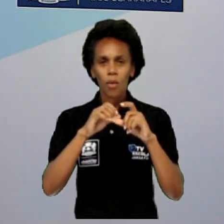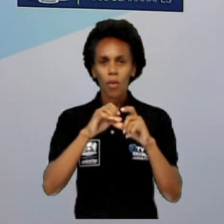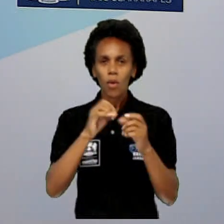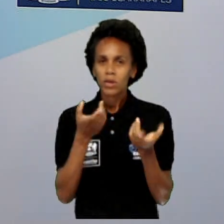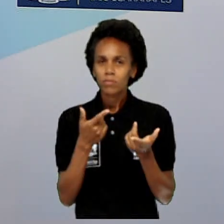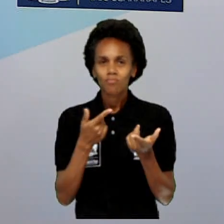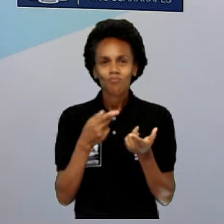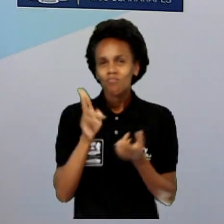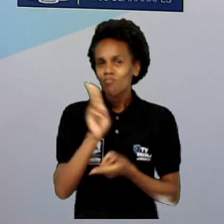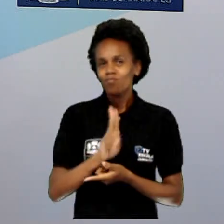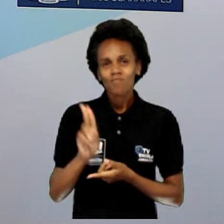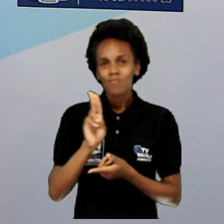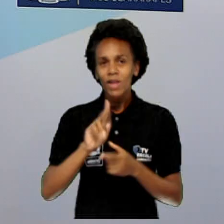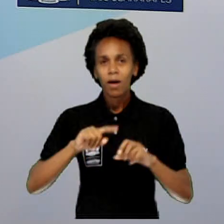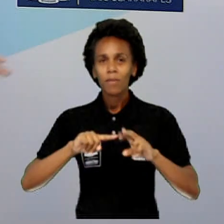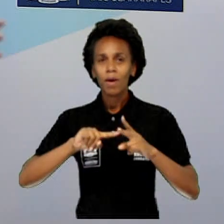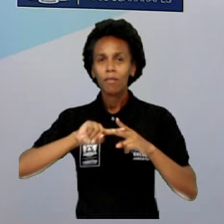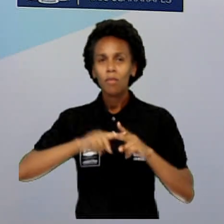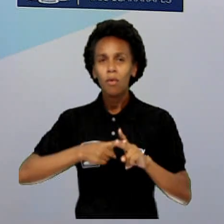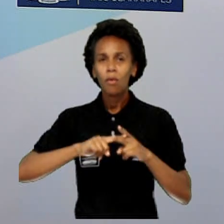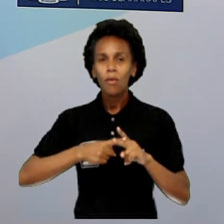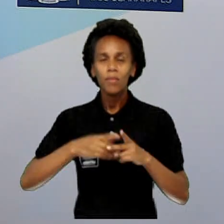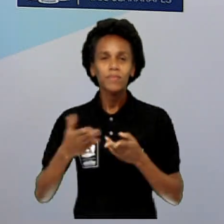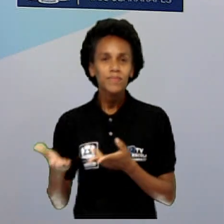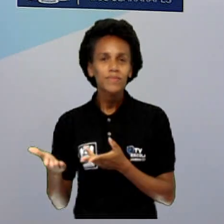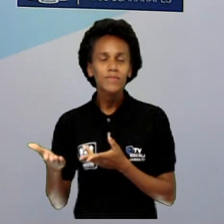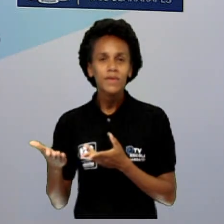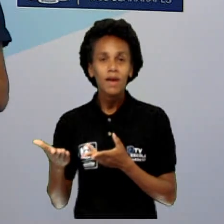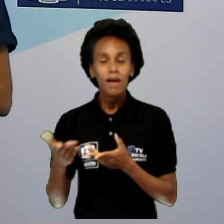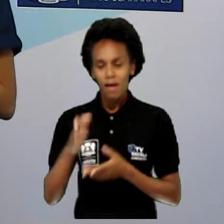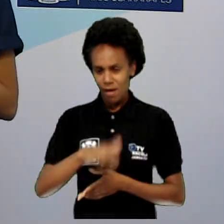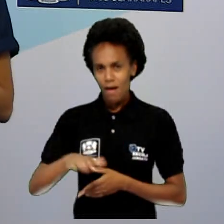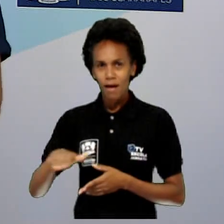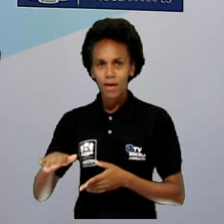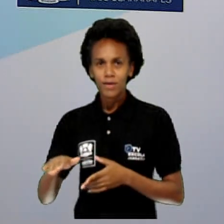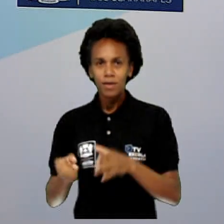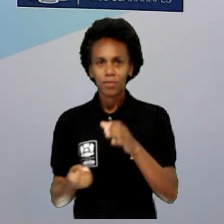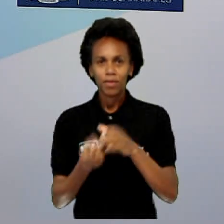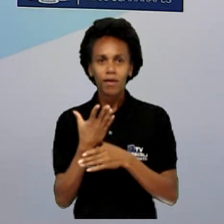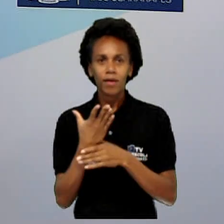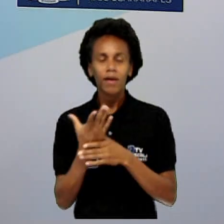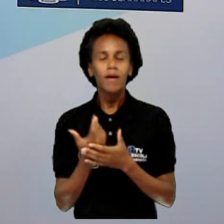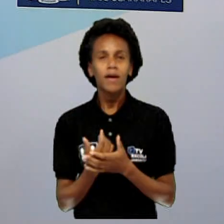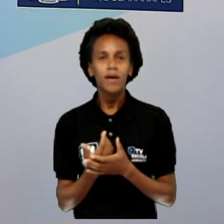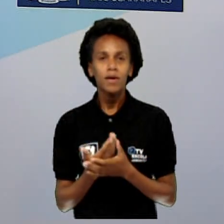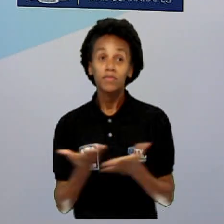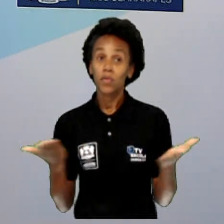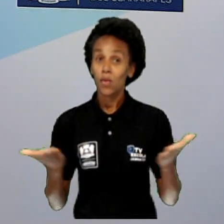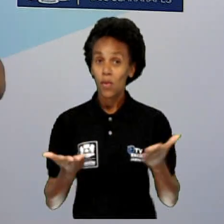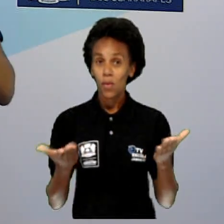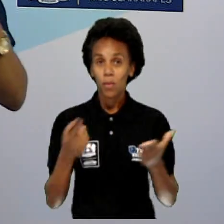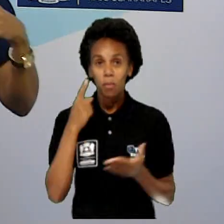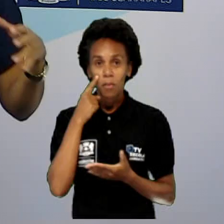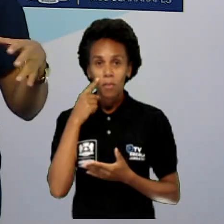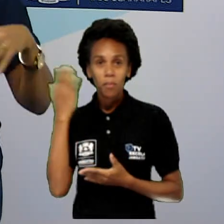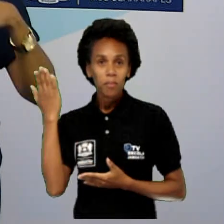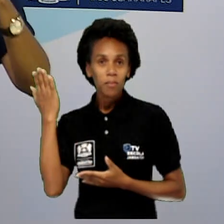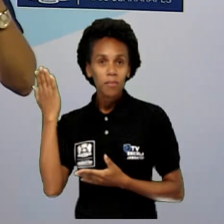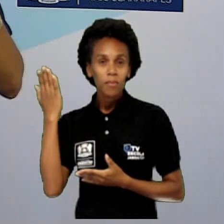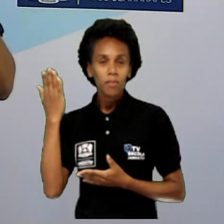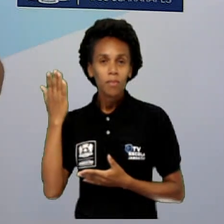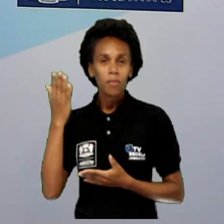as crianças pegavam, confeccionavam esse carrinho. Hoje em dia, olha a tecnologia, os carrinhos lá de plástico,